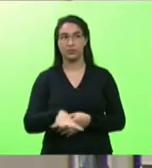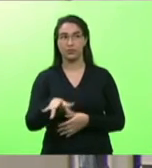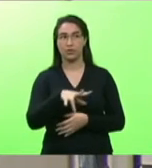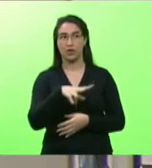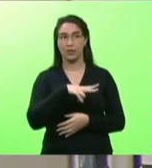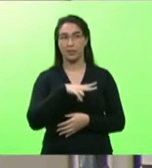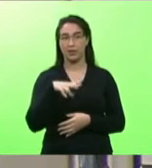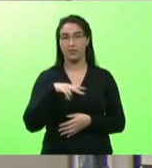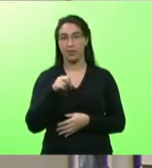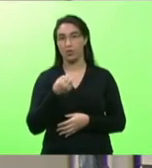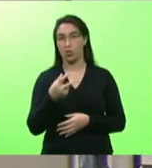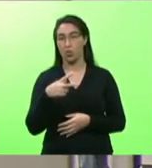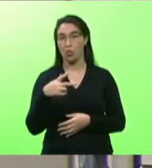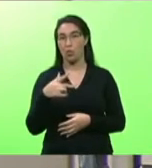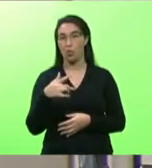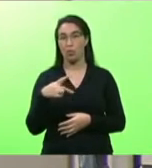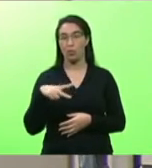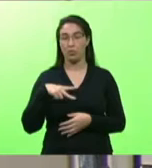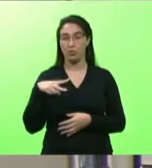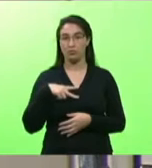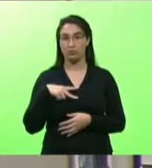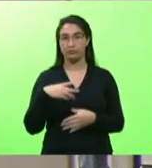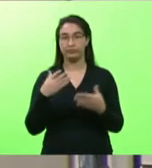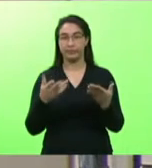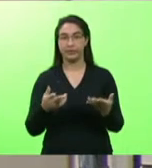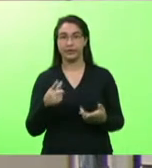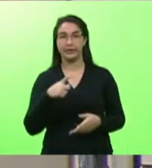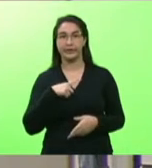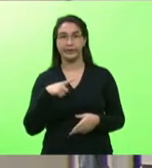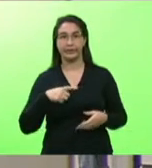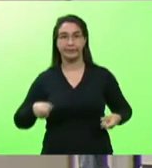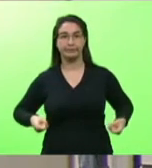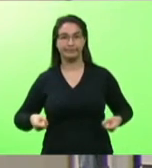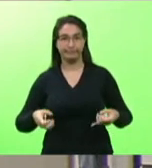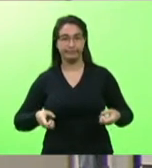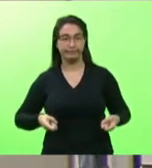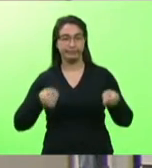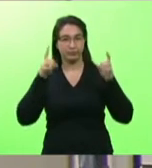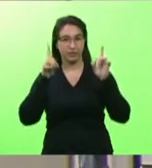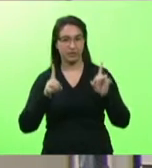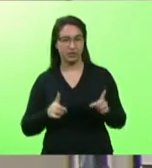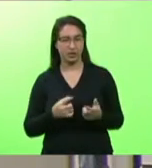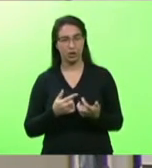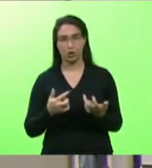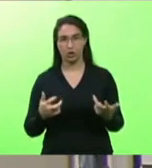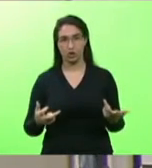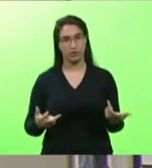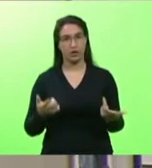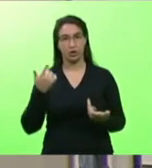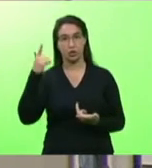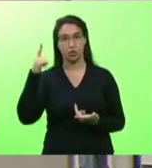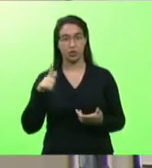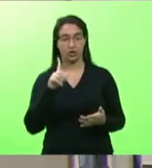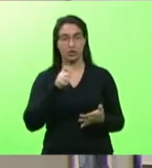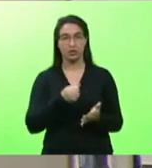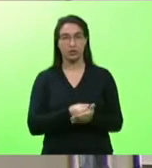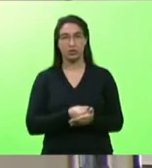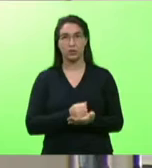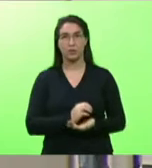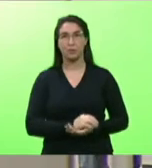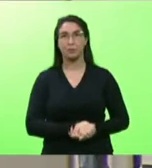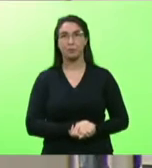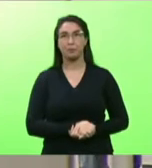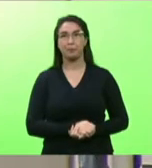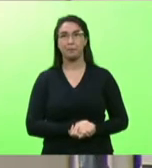de pessoas com deficiência ou com mobilidade reduzida no âmbito do Estado de Santa Catarina e adota outras providências deputados que aprovam a permanência